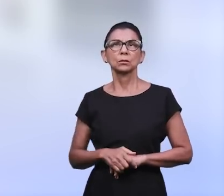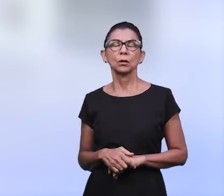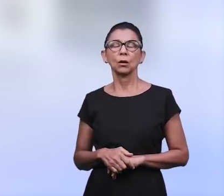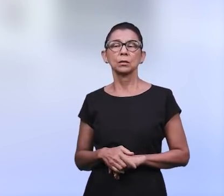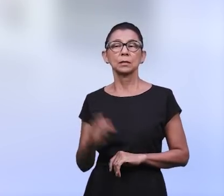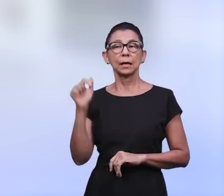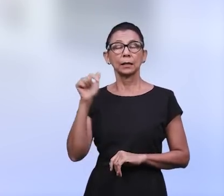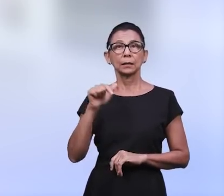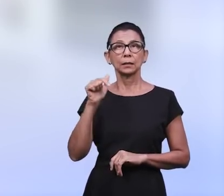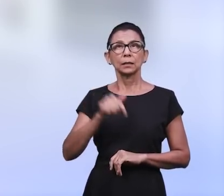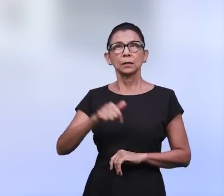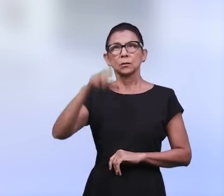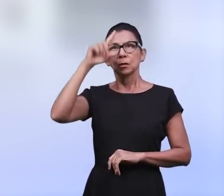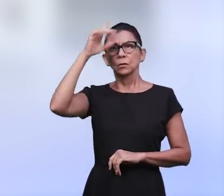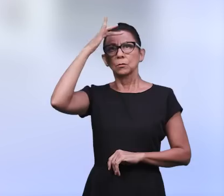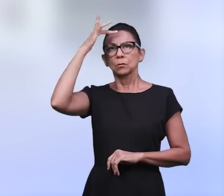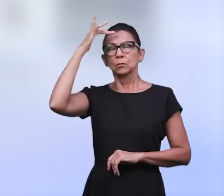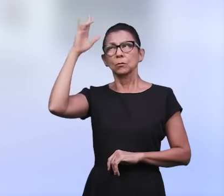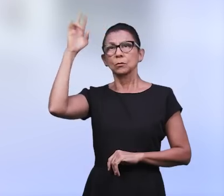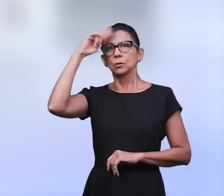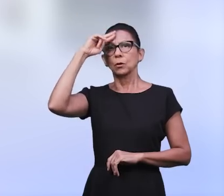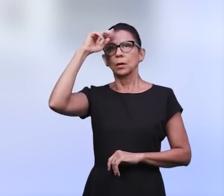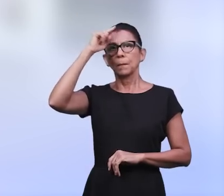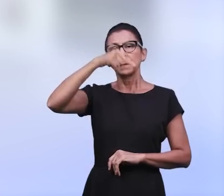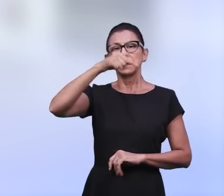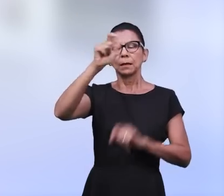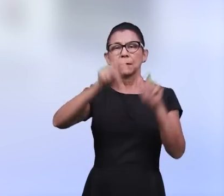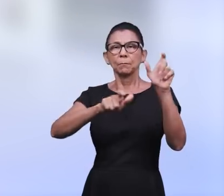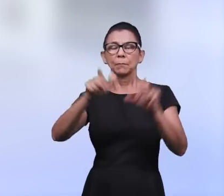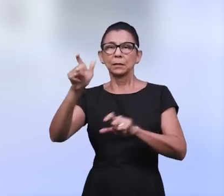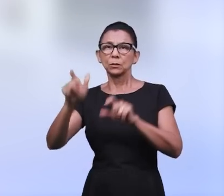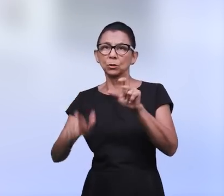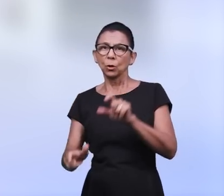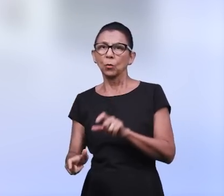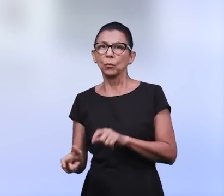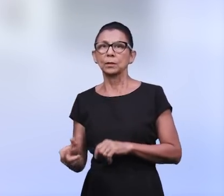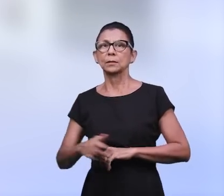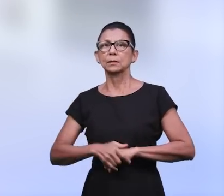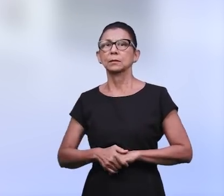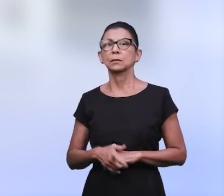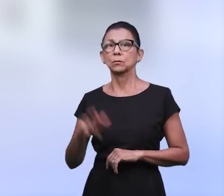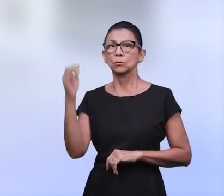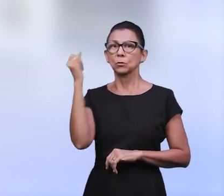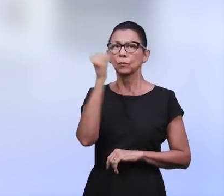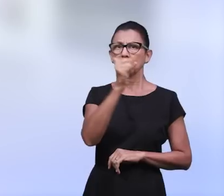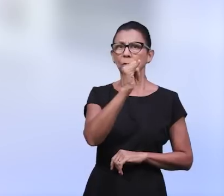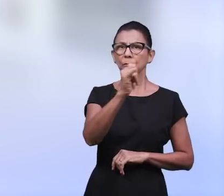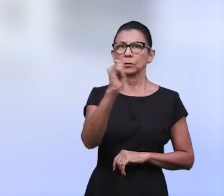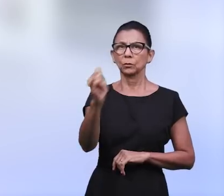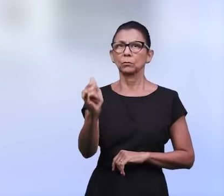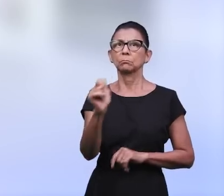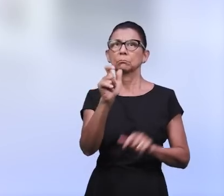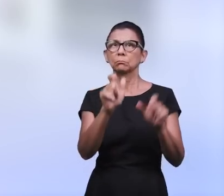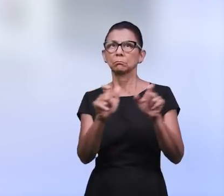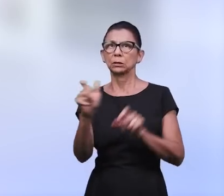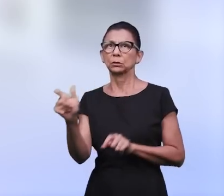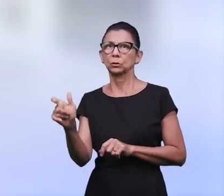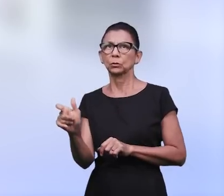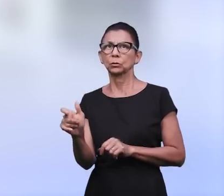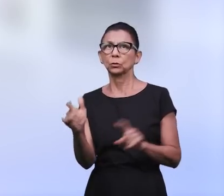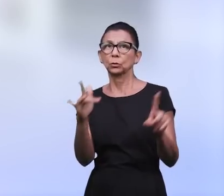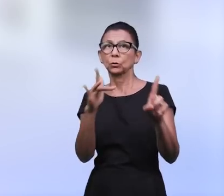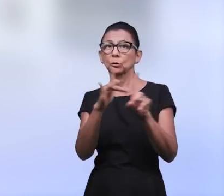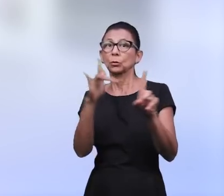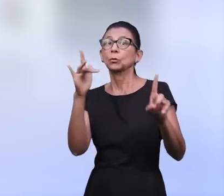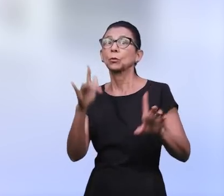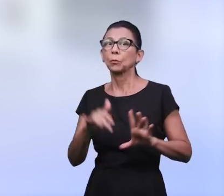as vidas até nós. E assim aconteceu. Muitas pessoas foram tocadas pelo Senhor, como os irmãos verão nas imagens, nos vídeos